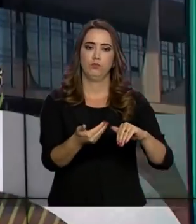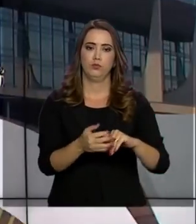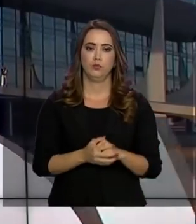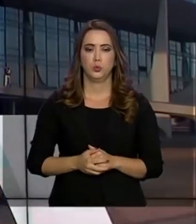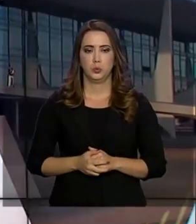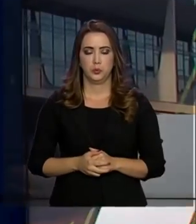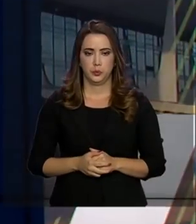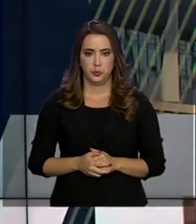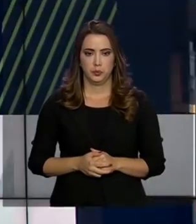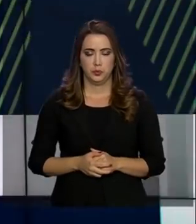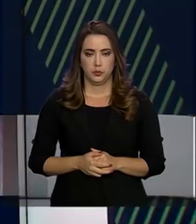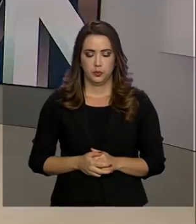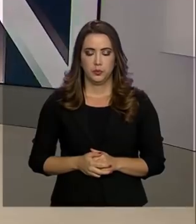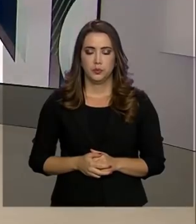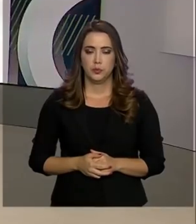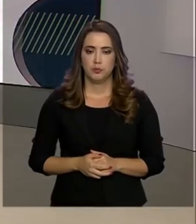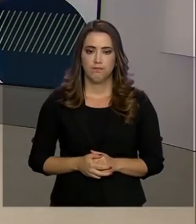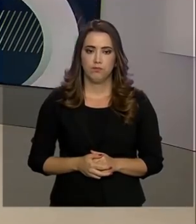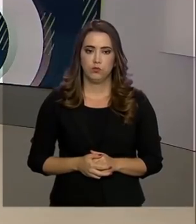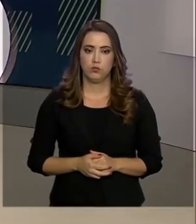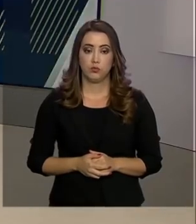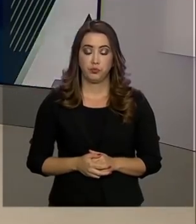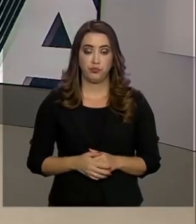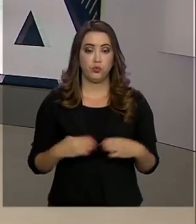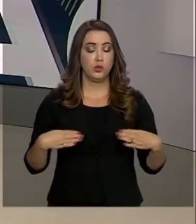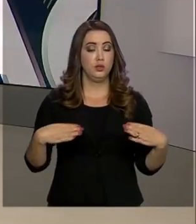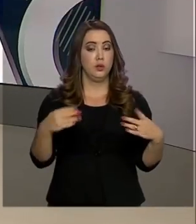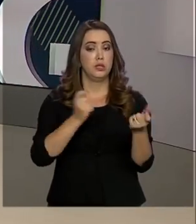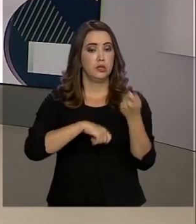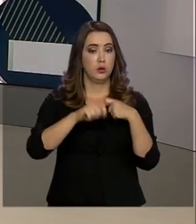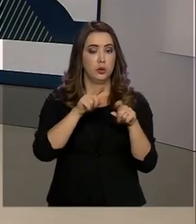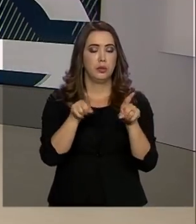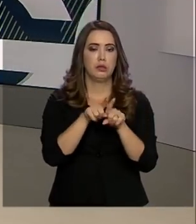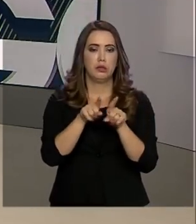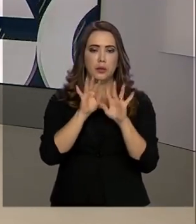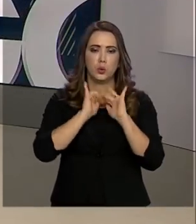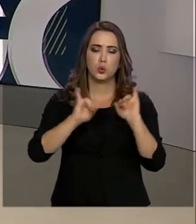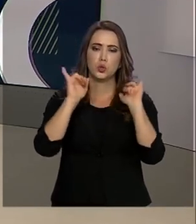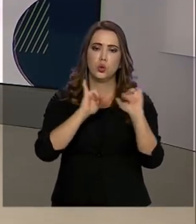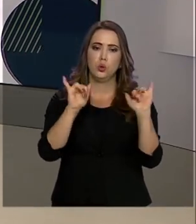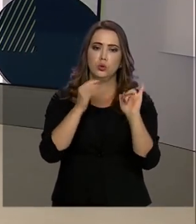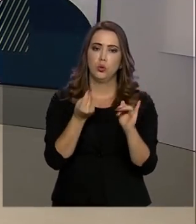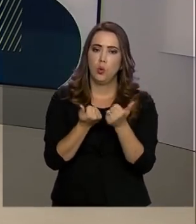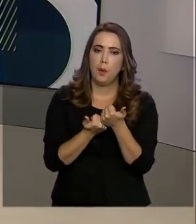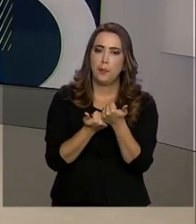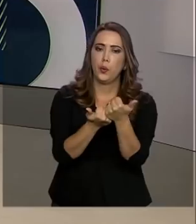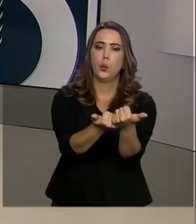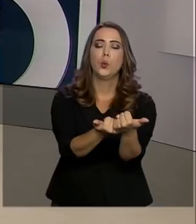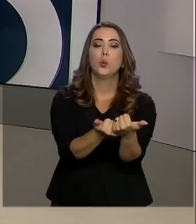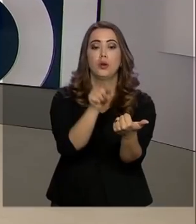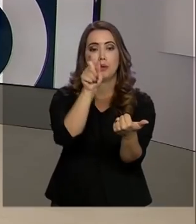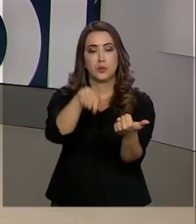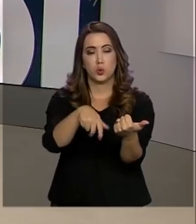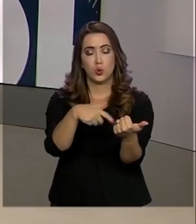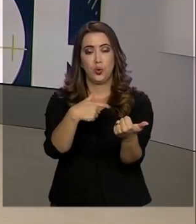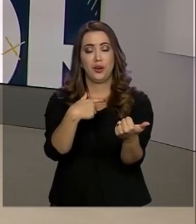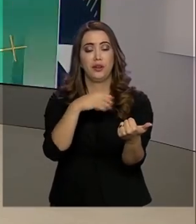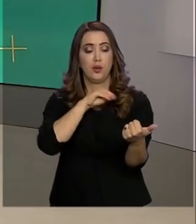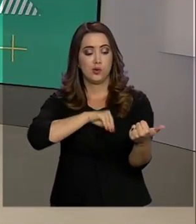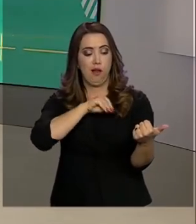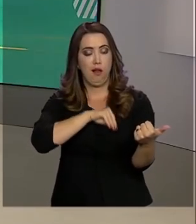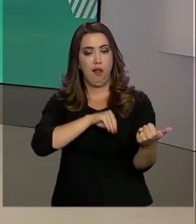Congresso Nacional. O Ministério da Economia também anunciou um auxílio para os trabalhadores que tiveram a jornada e o